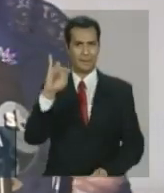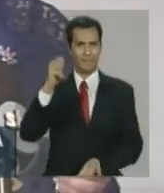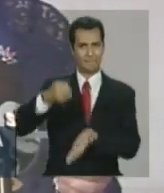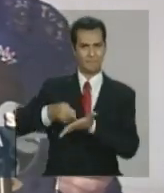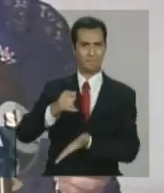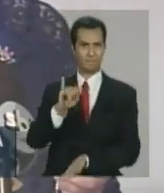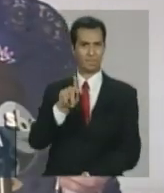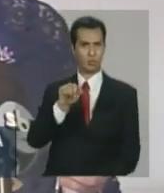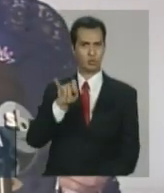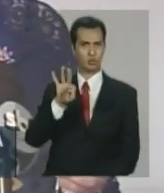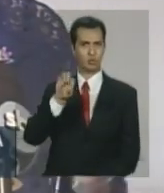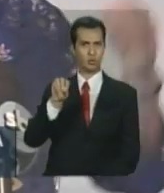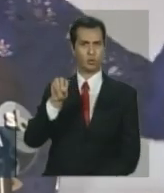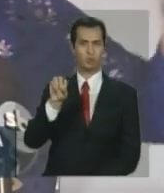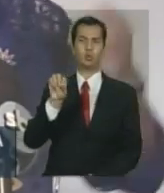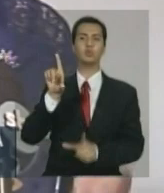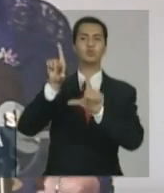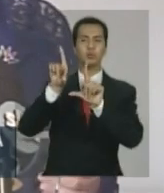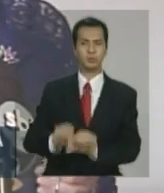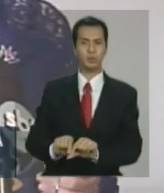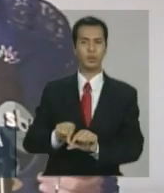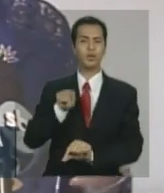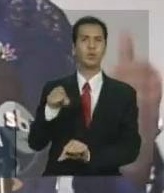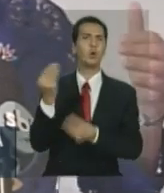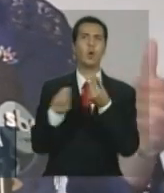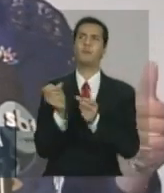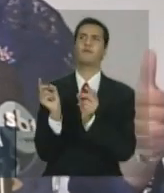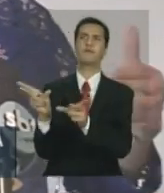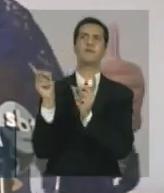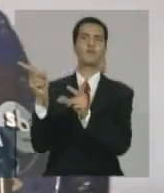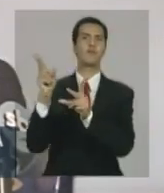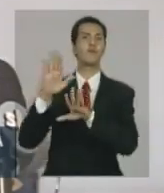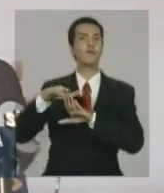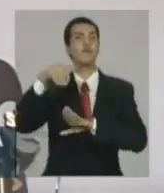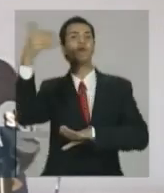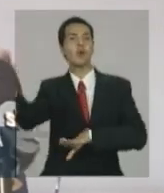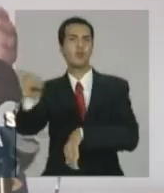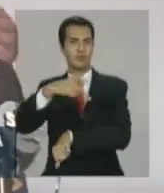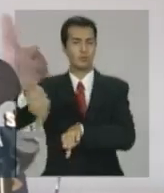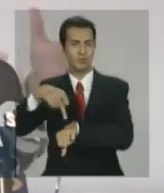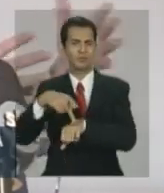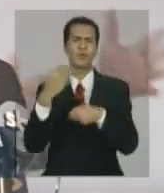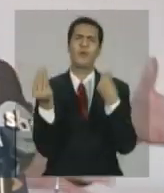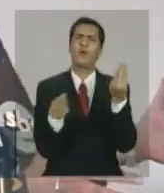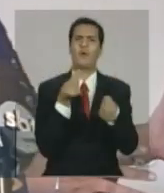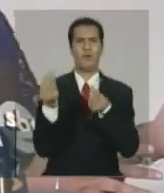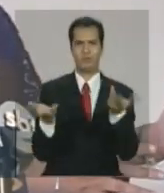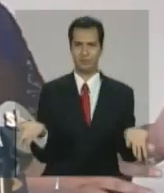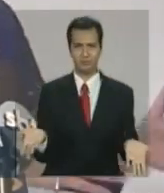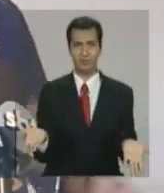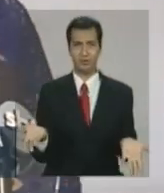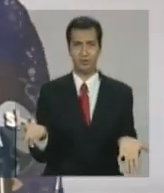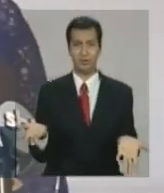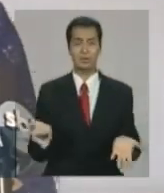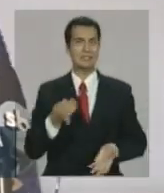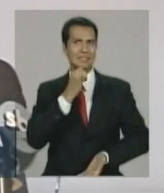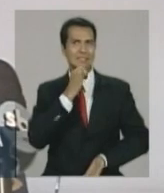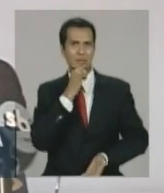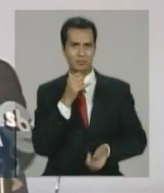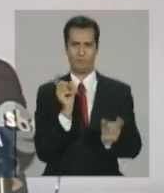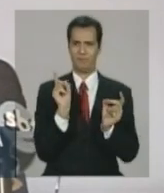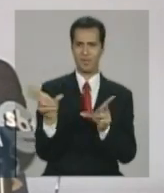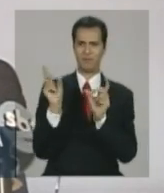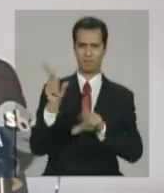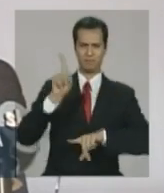importação? Como é possível fazer com que o preço da importação seja